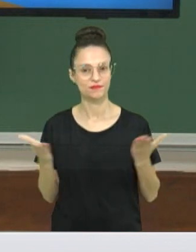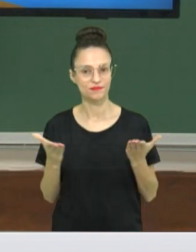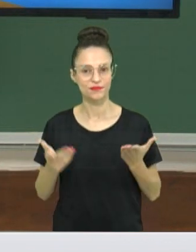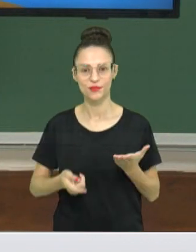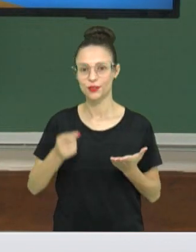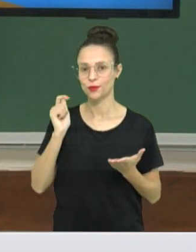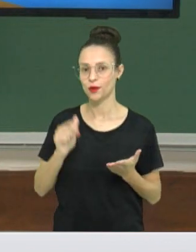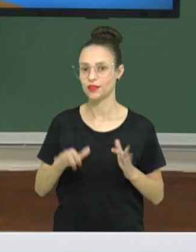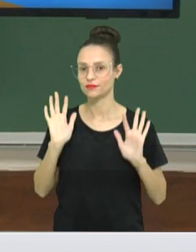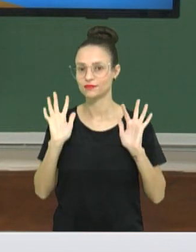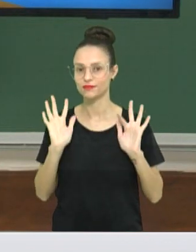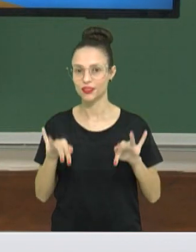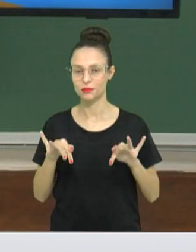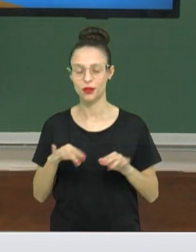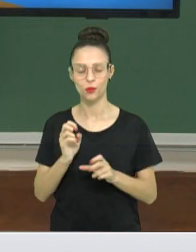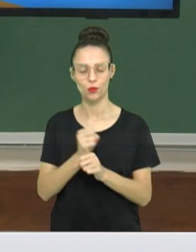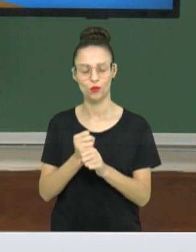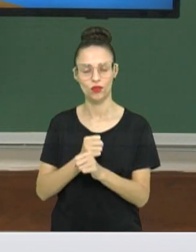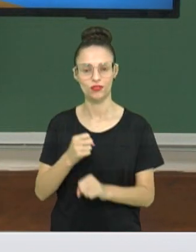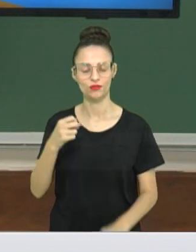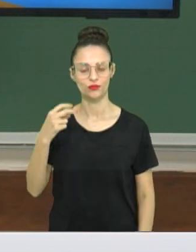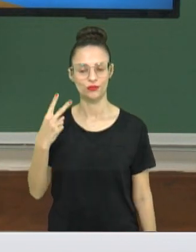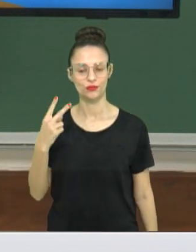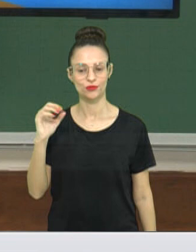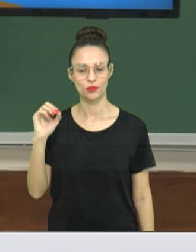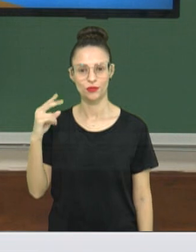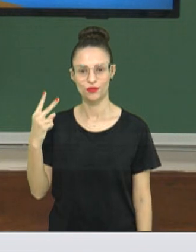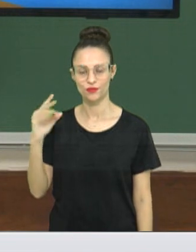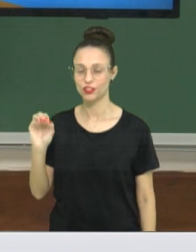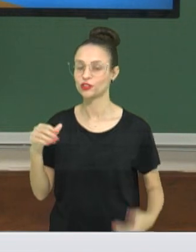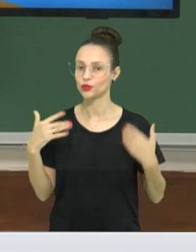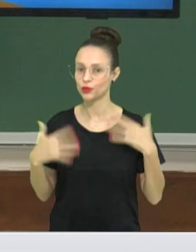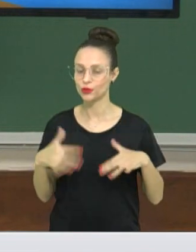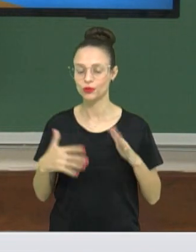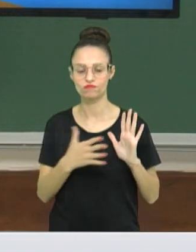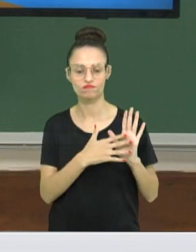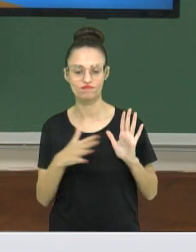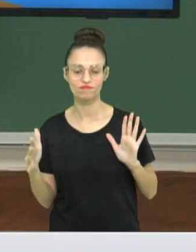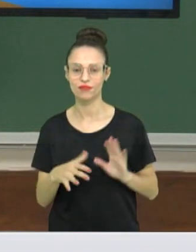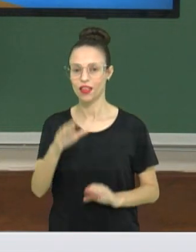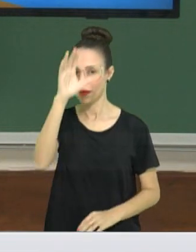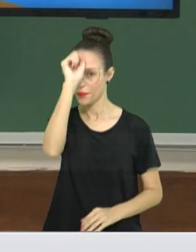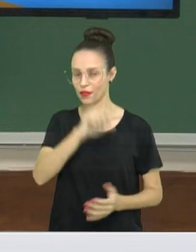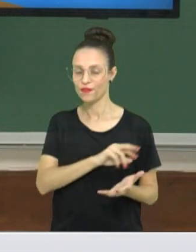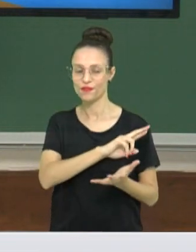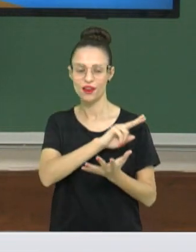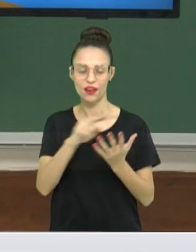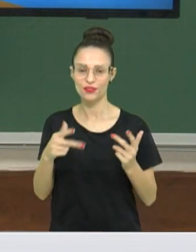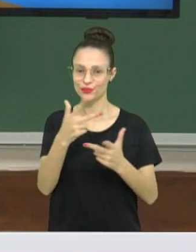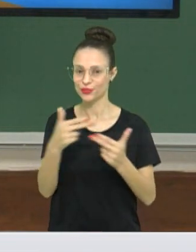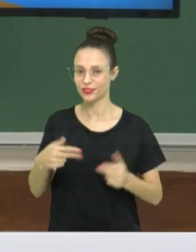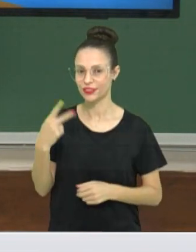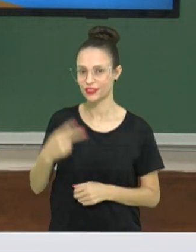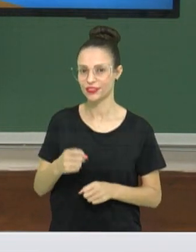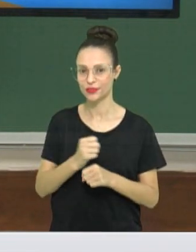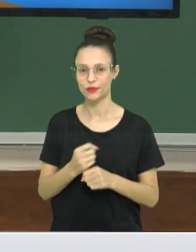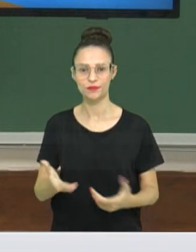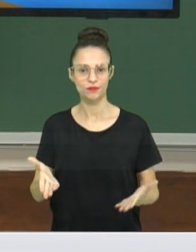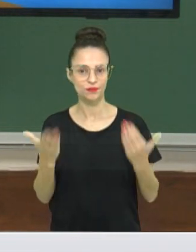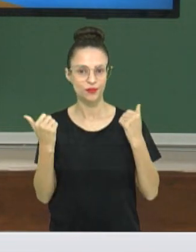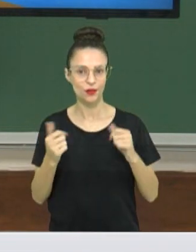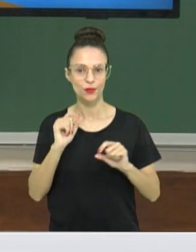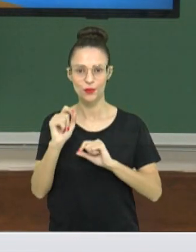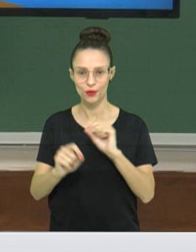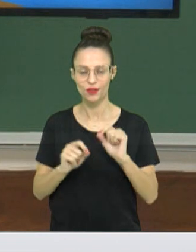quase terminando o ano de 2020, né? Aprendemos muitas coisas esse ano, não é, pessoal? Vamos em frente, que